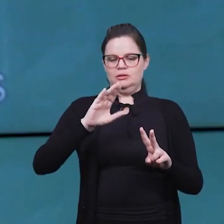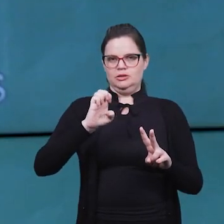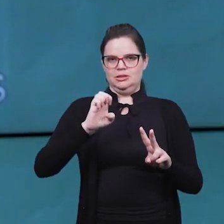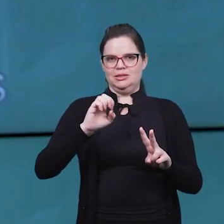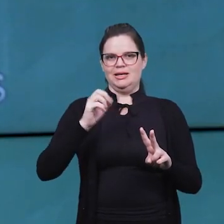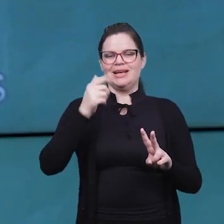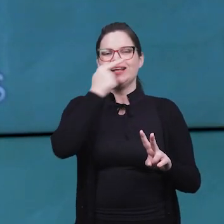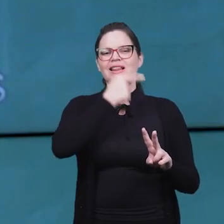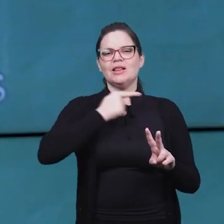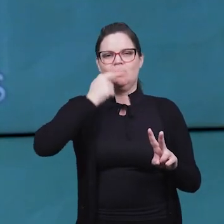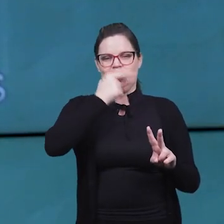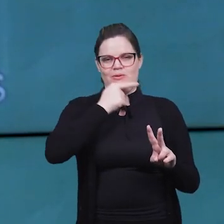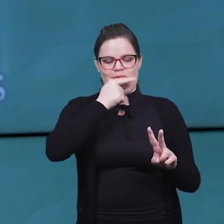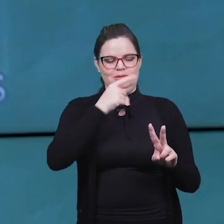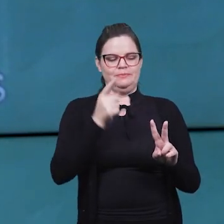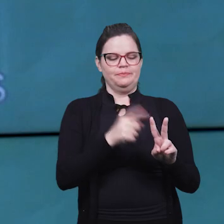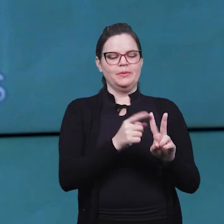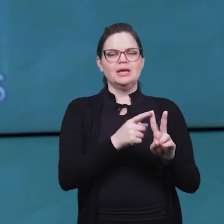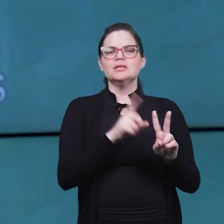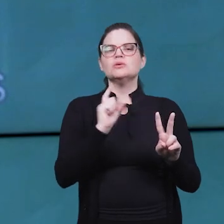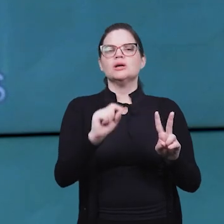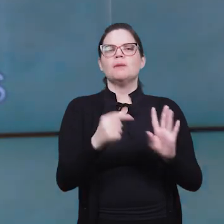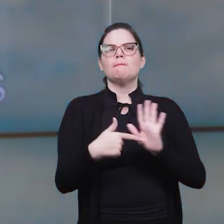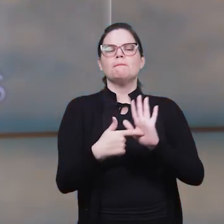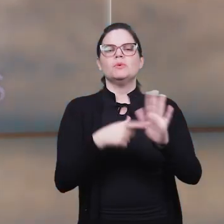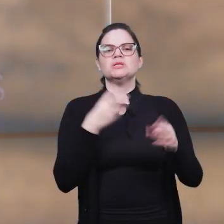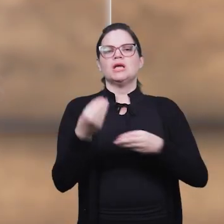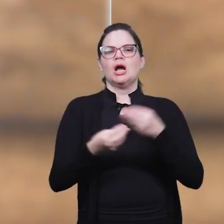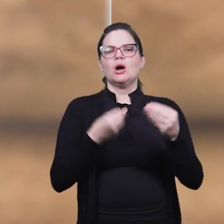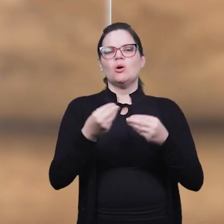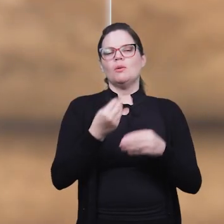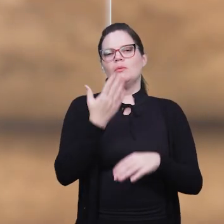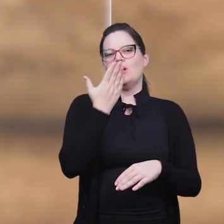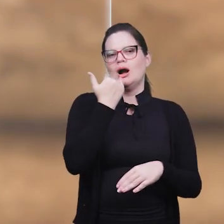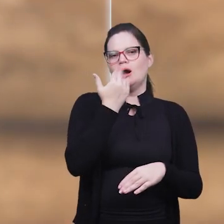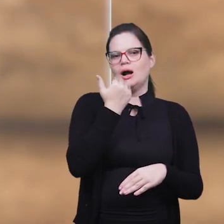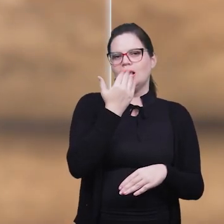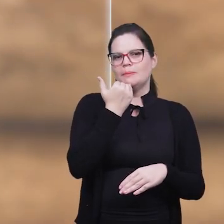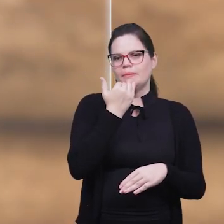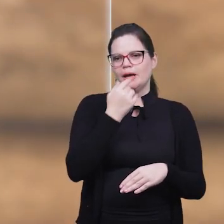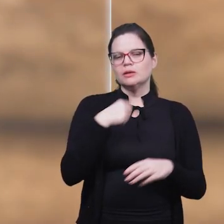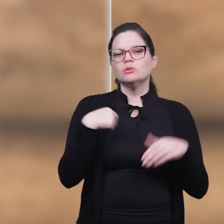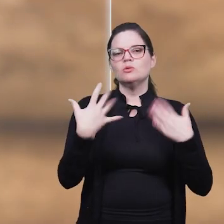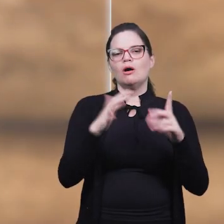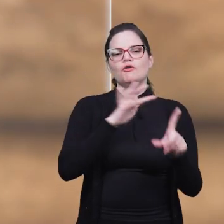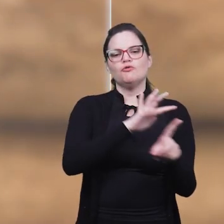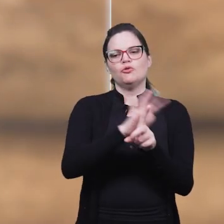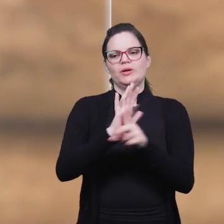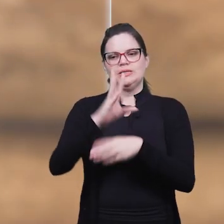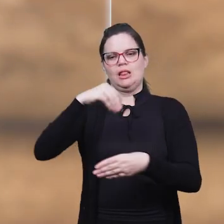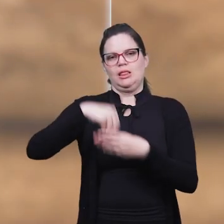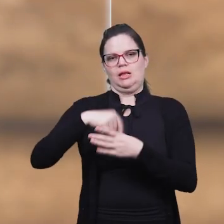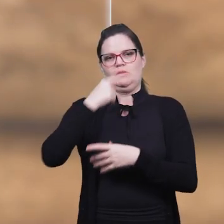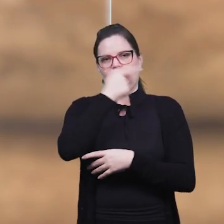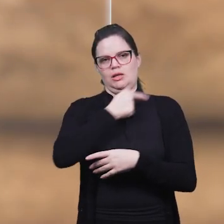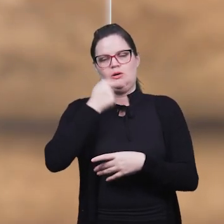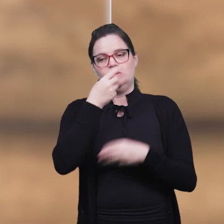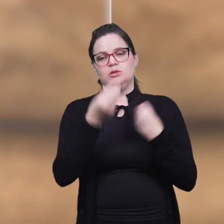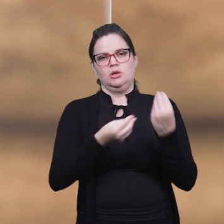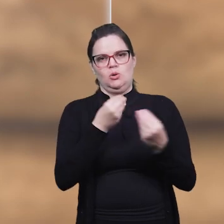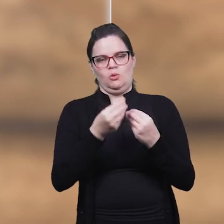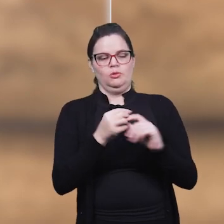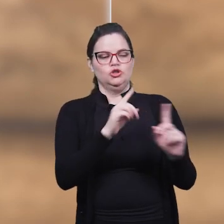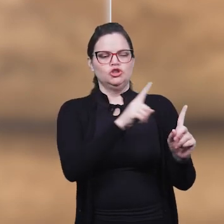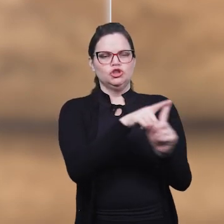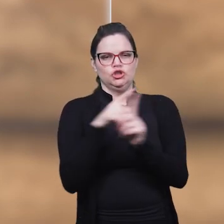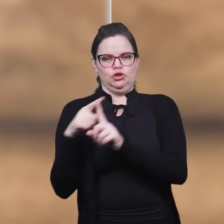os alimentos de acordo com o seu efeito sobre a glicemia pós-prandial, ou seja,